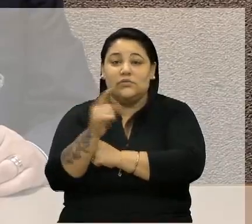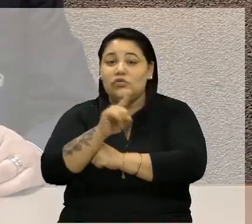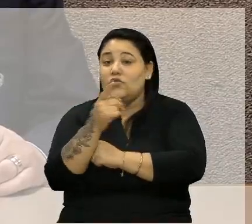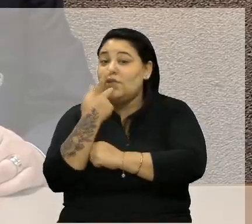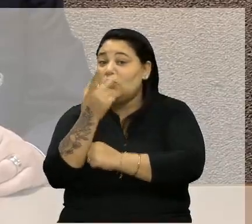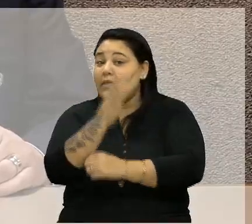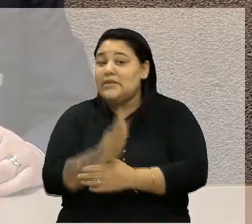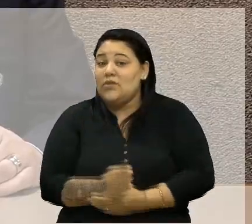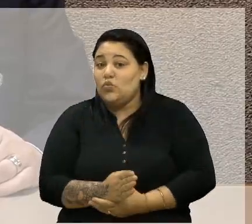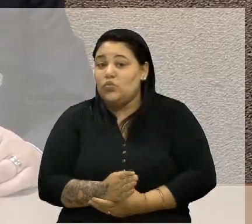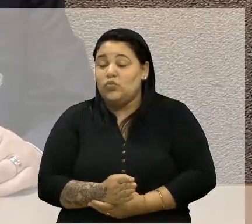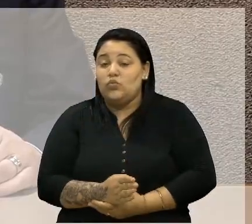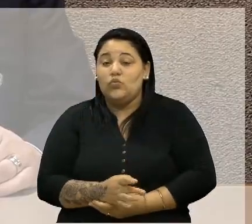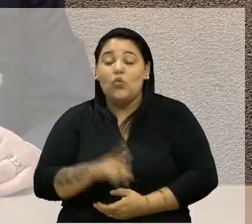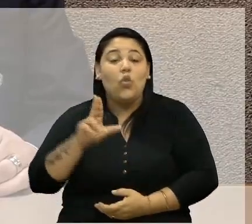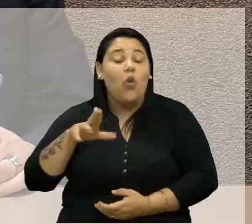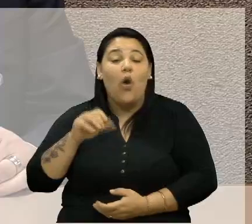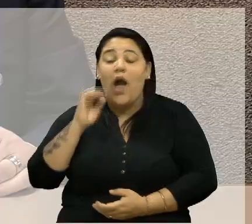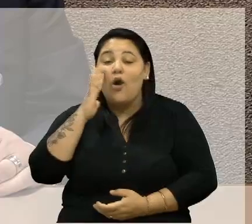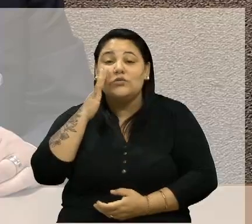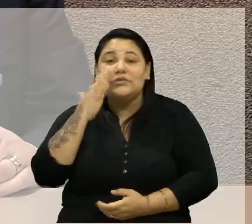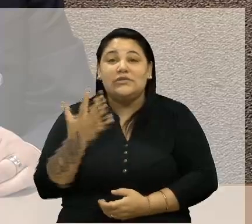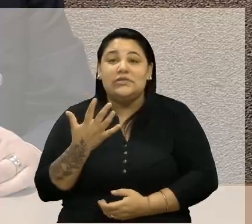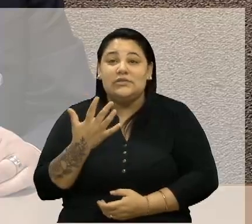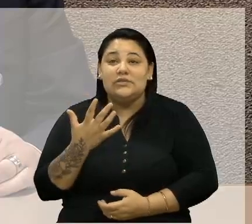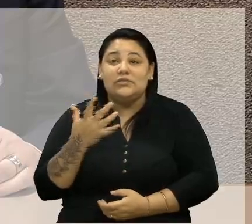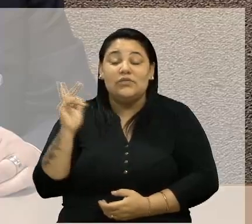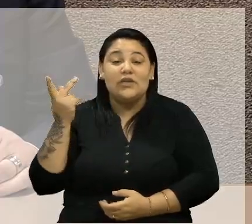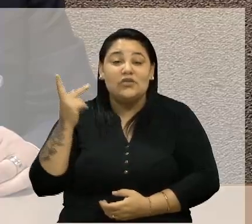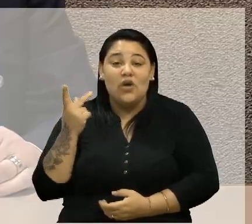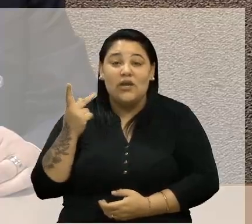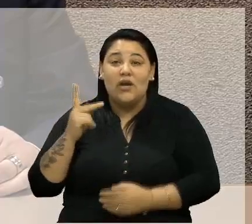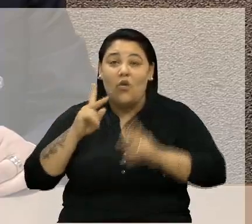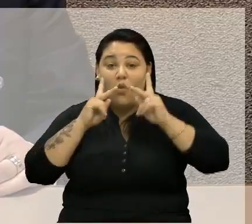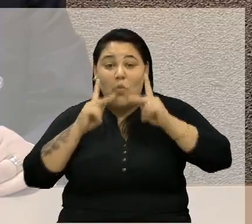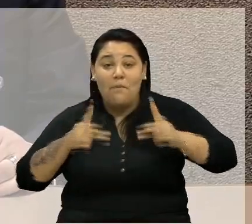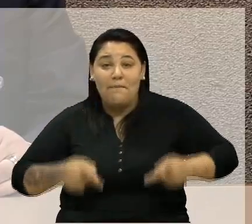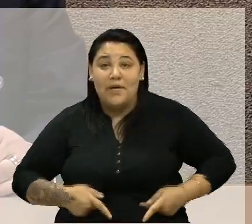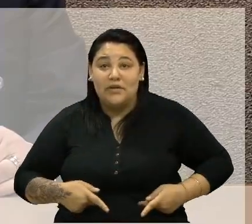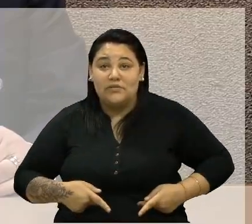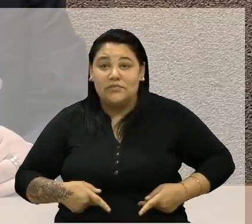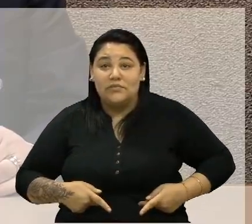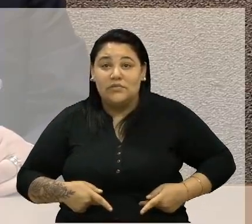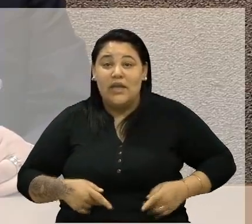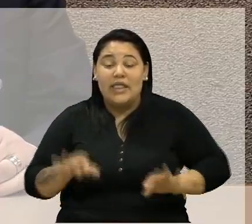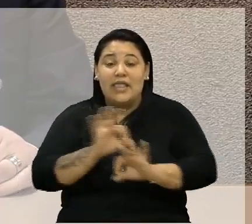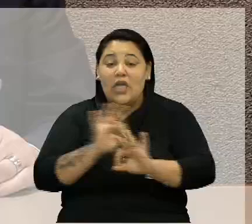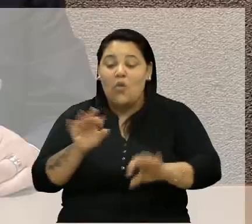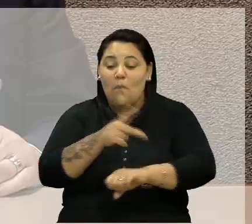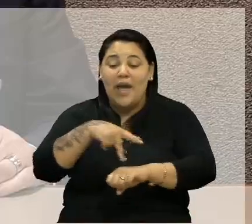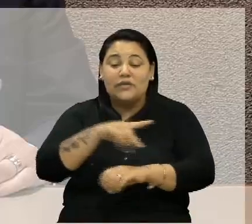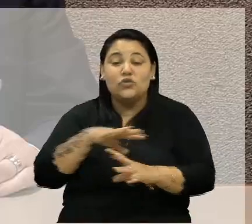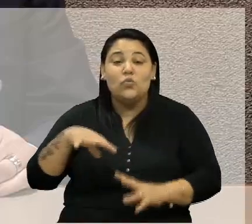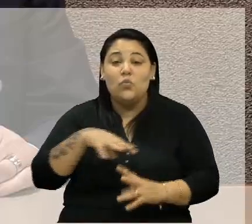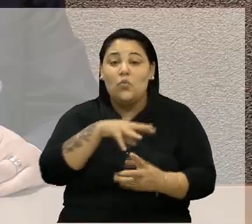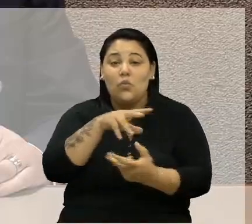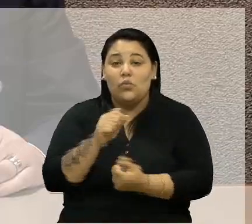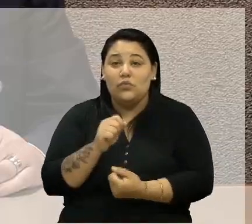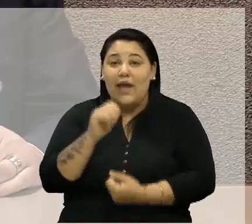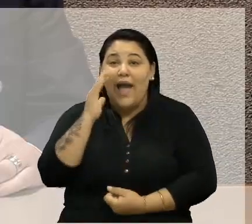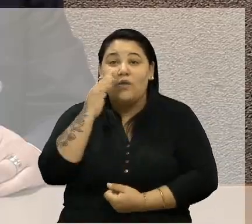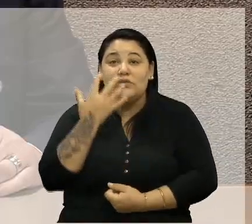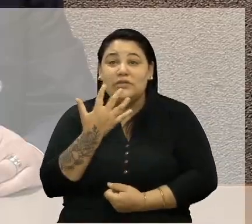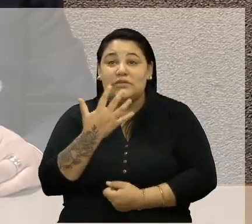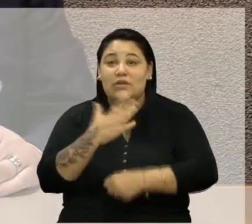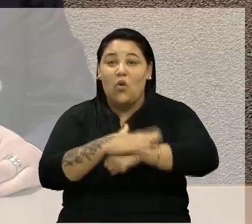Brasil, nunca aconteceu na história da humanidade, em nenhum país do mundo, aconteceu um